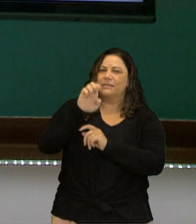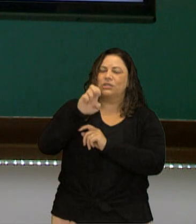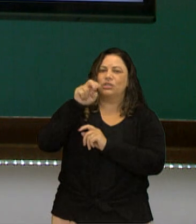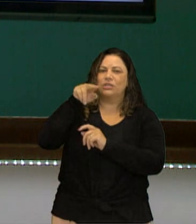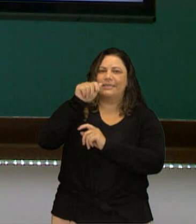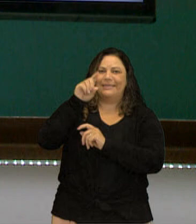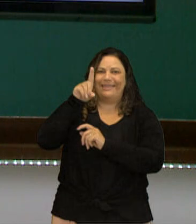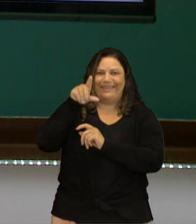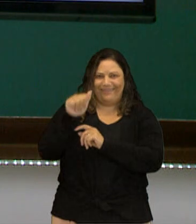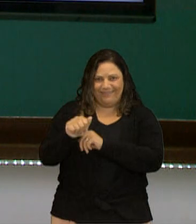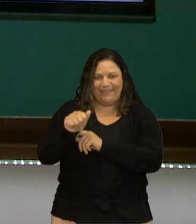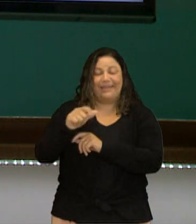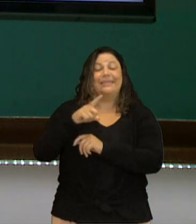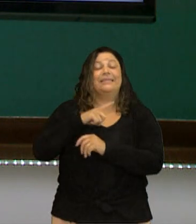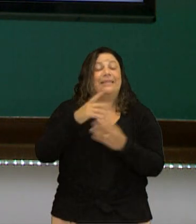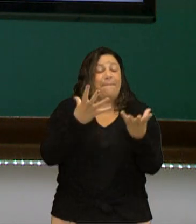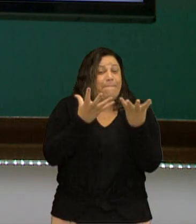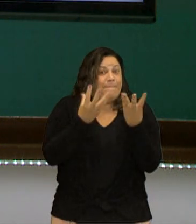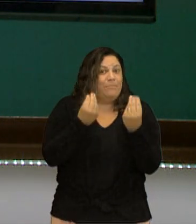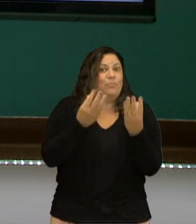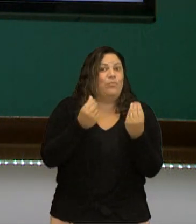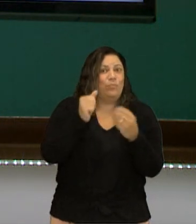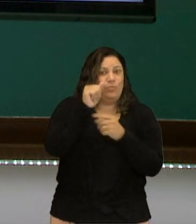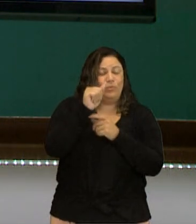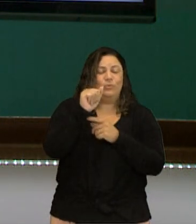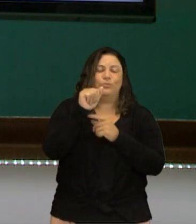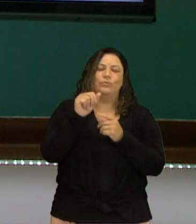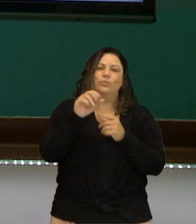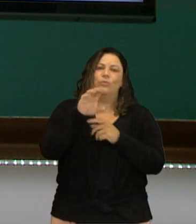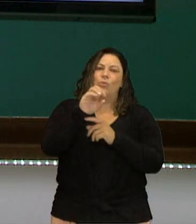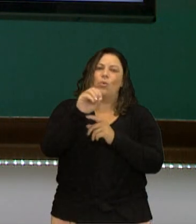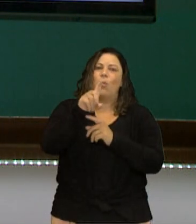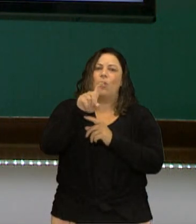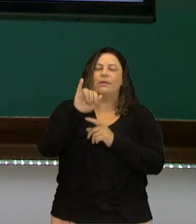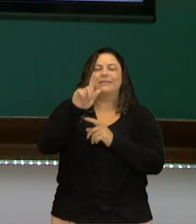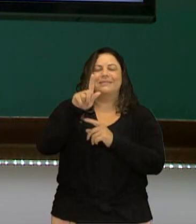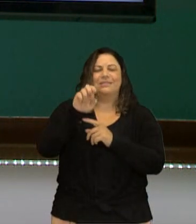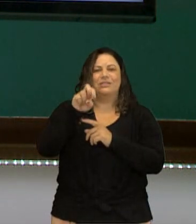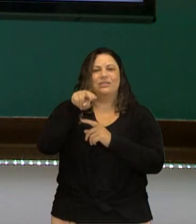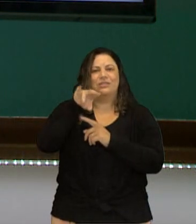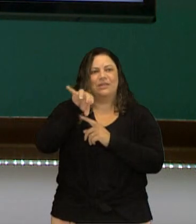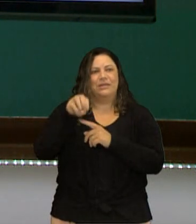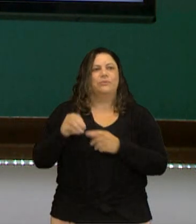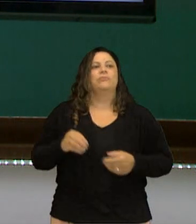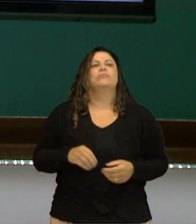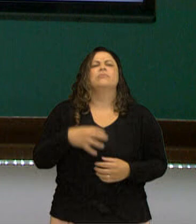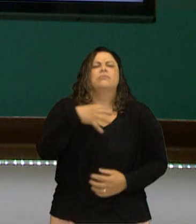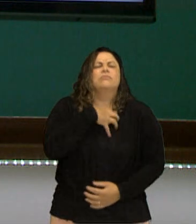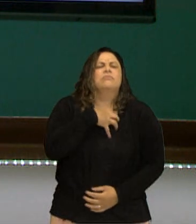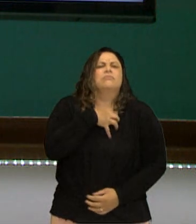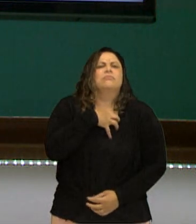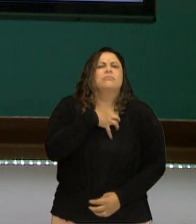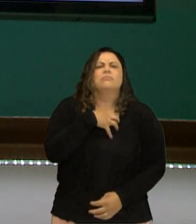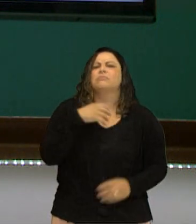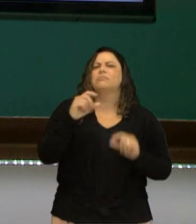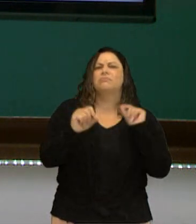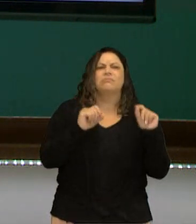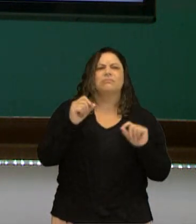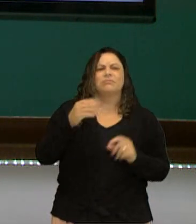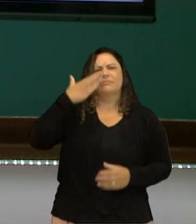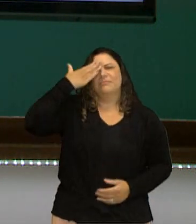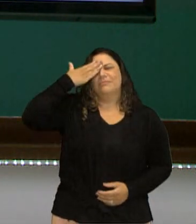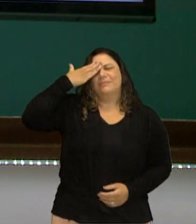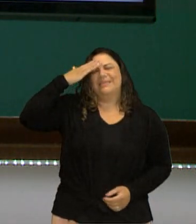água oxigenada tem uma grande quantidade de oxigênio. Quais são os sintomas do tétano? Então, por exemplo, dores